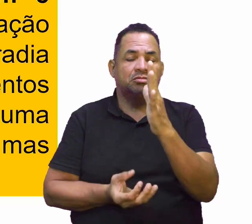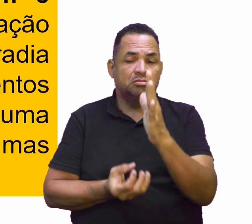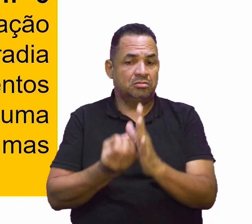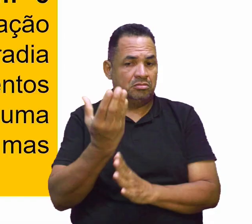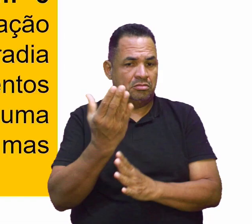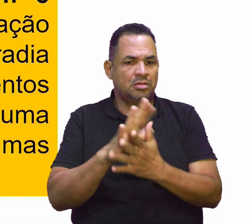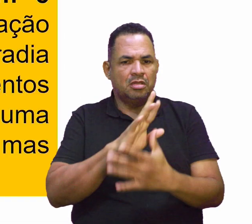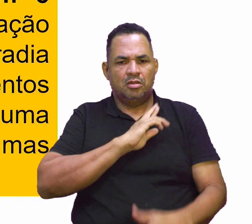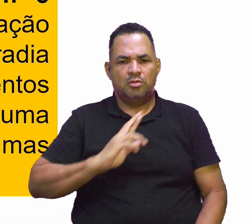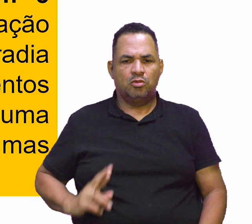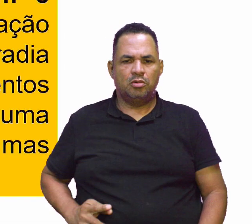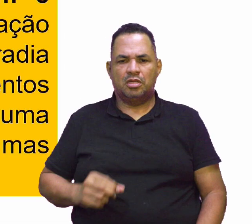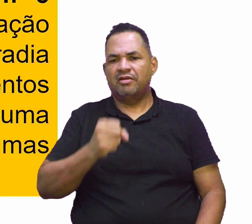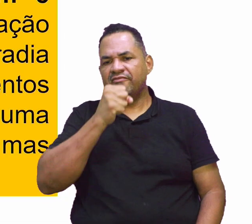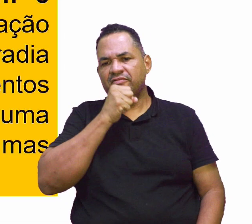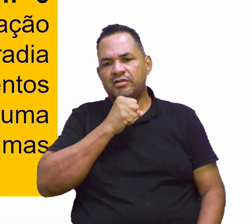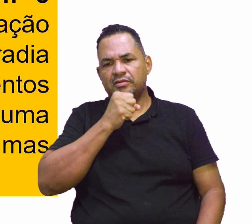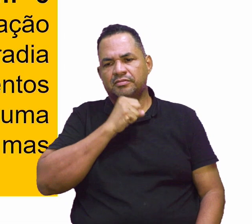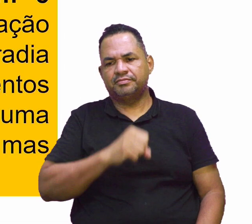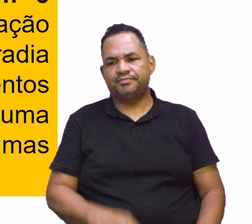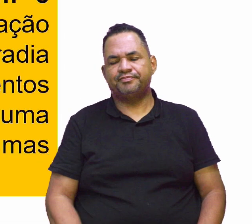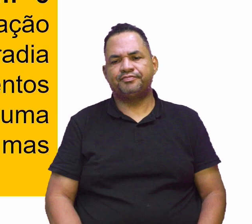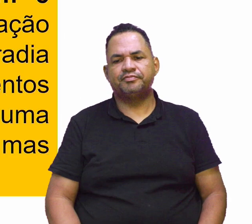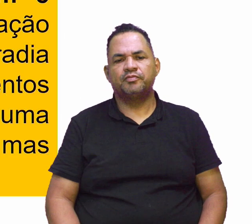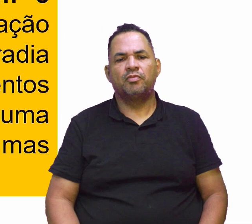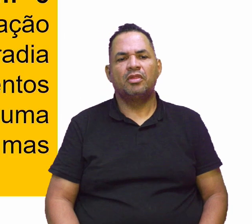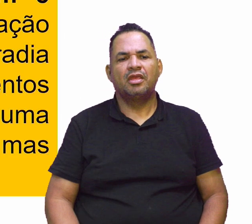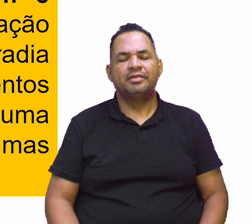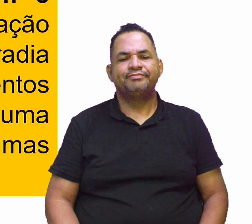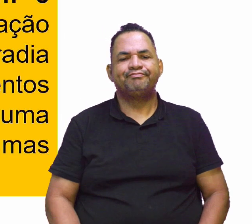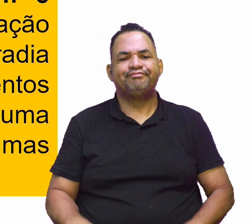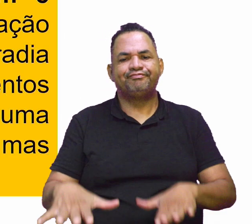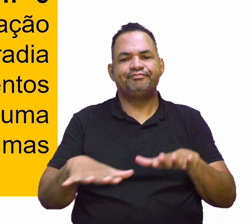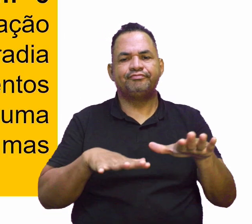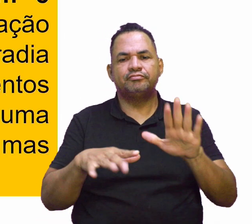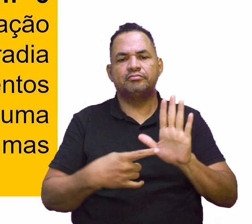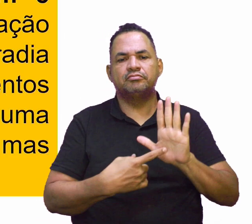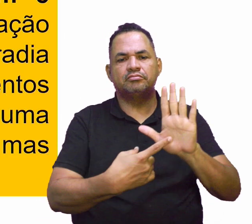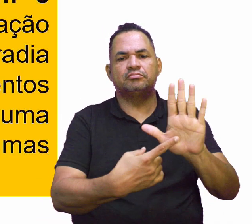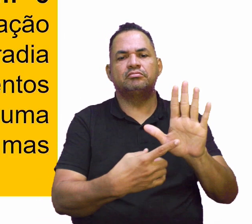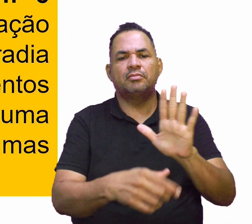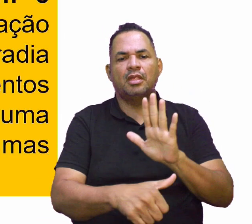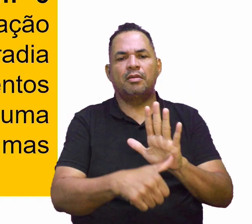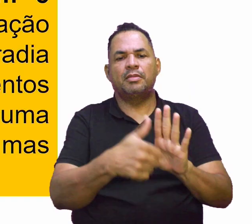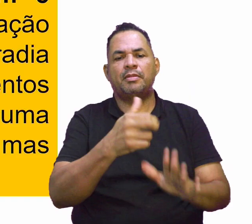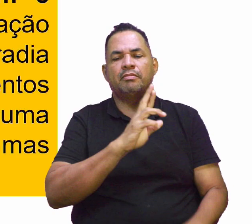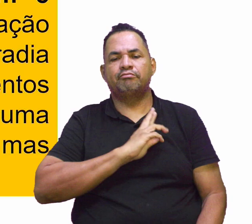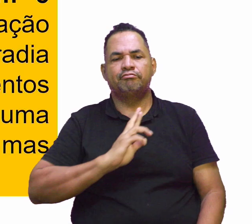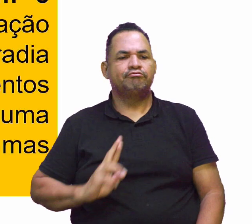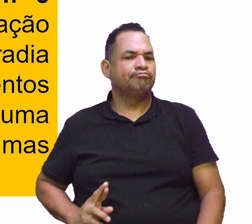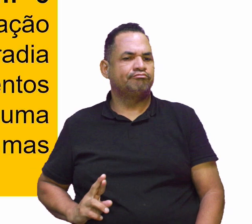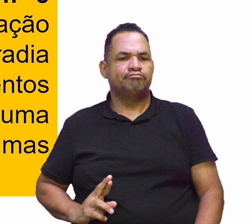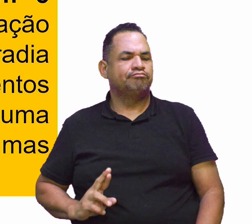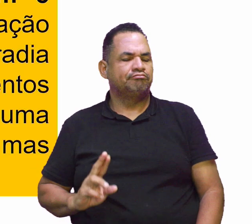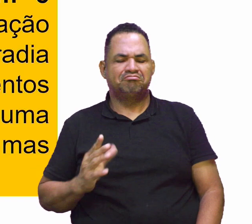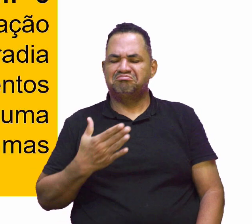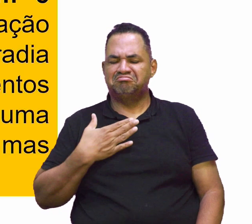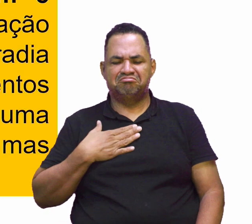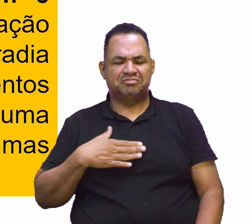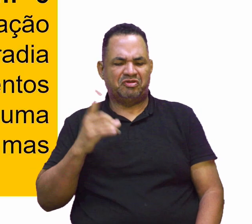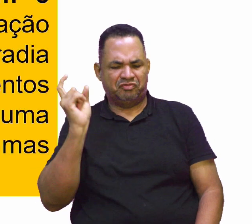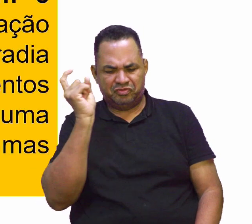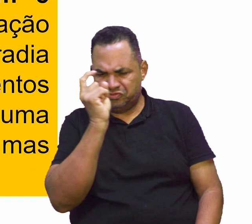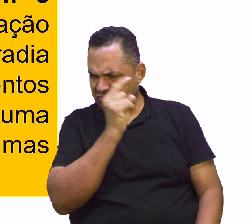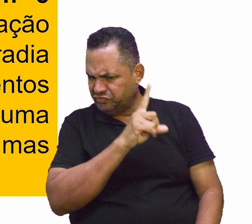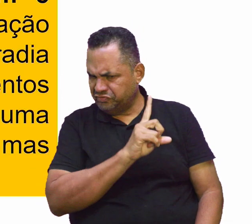Velha. Esses movimentos revelam que a Primeira República não foi tranquila nem democrática